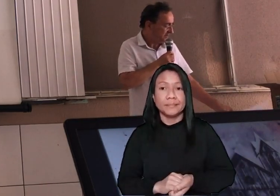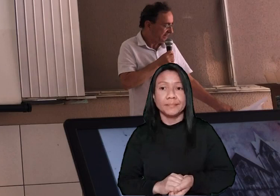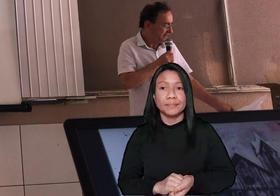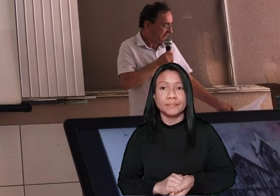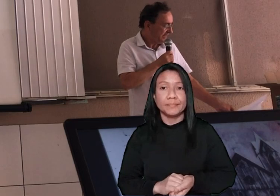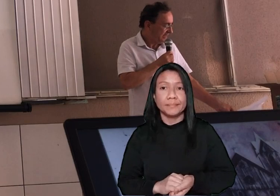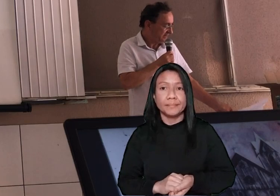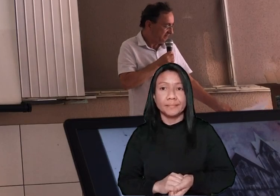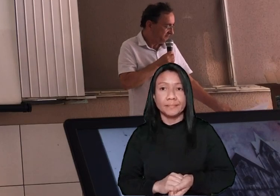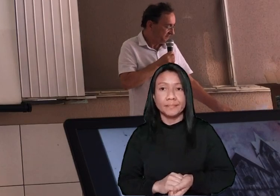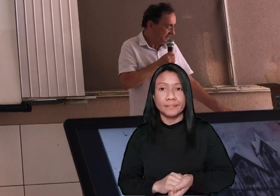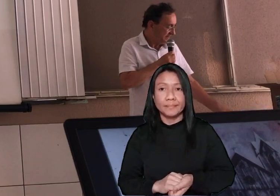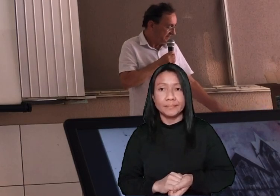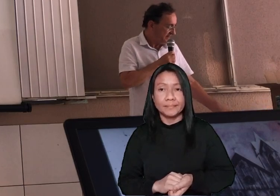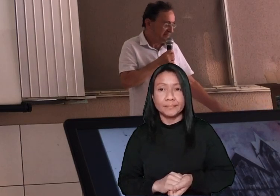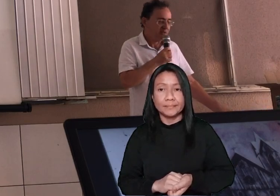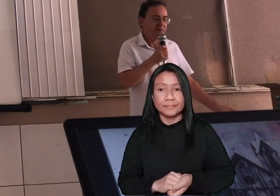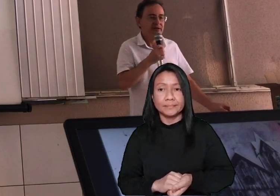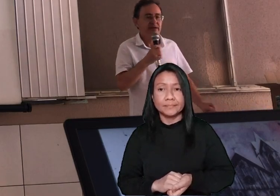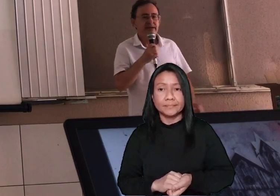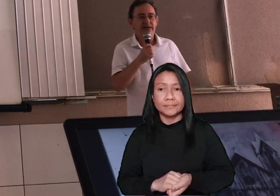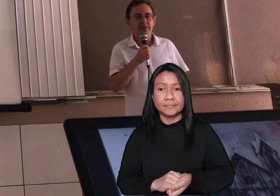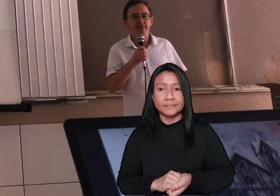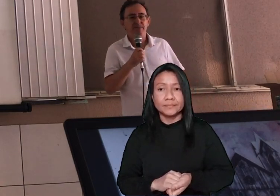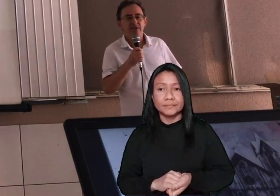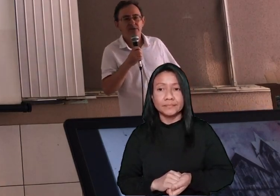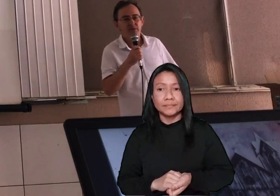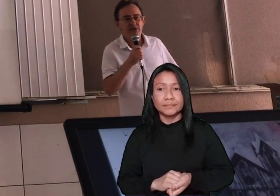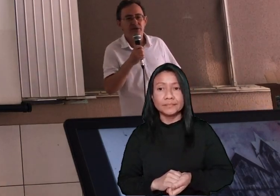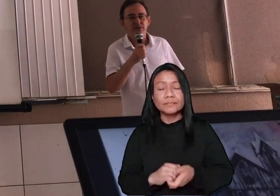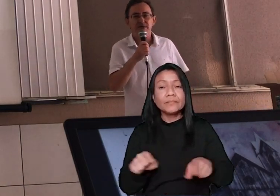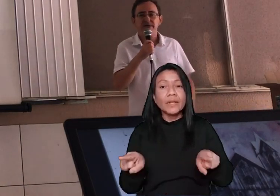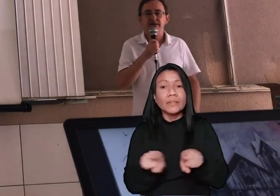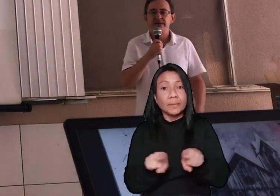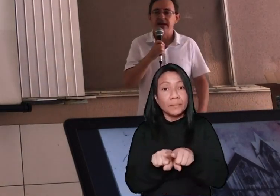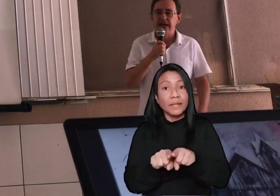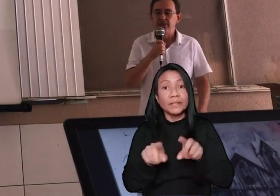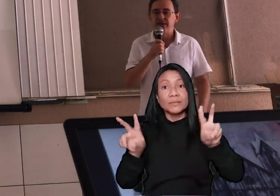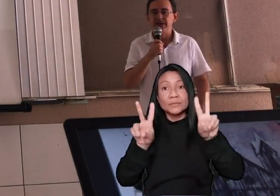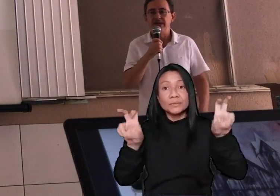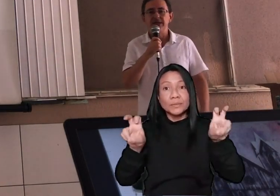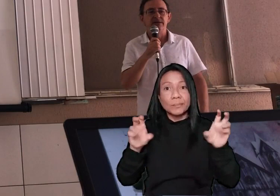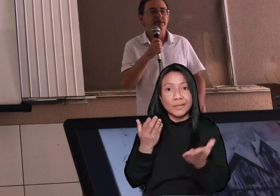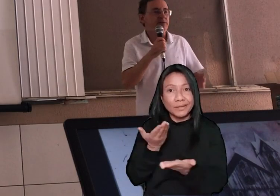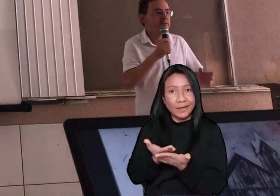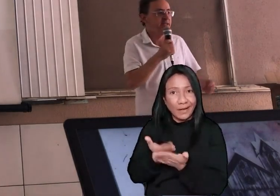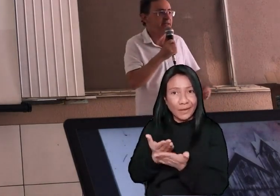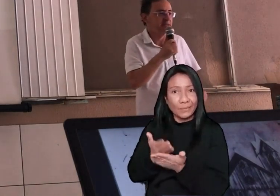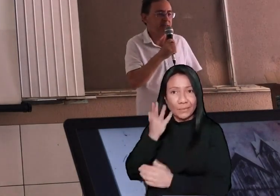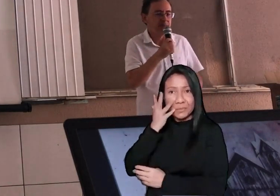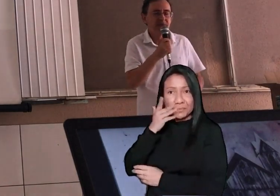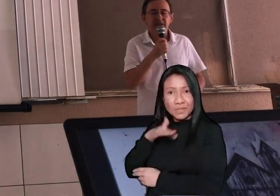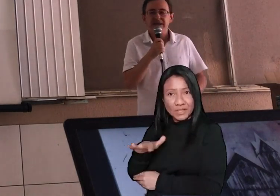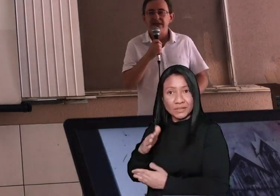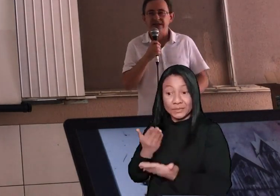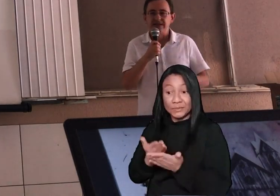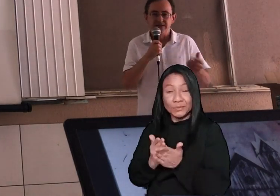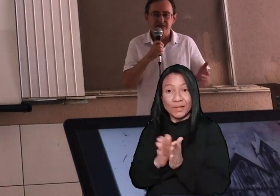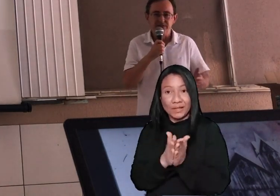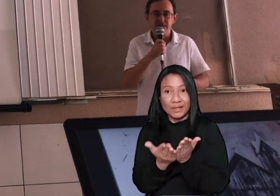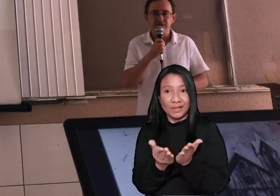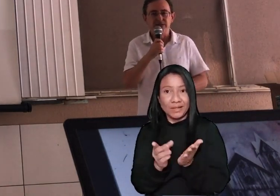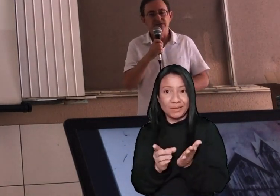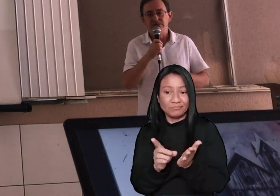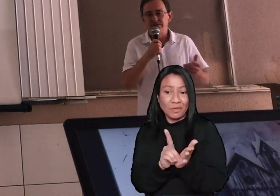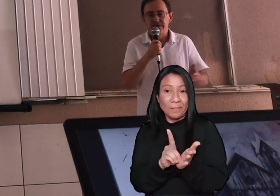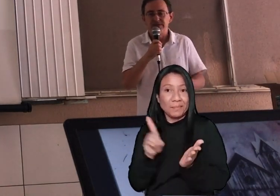Na questão da catequese, então, os pessoal na época que eu entrevistei aí, que